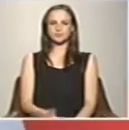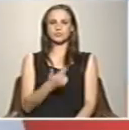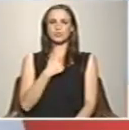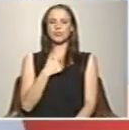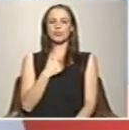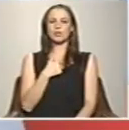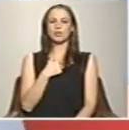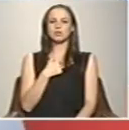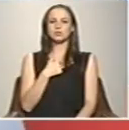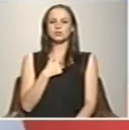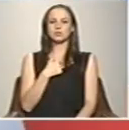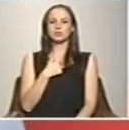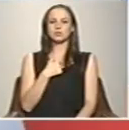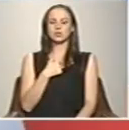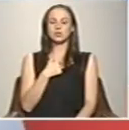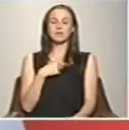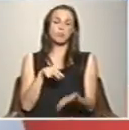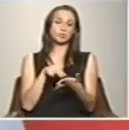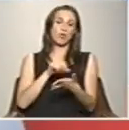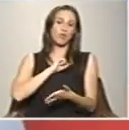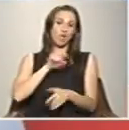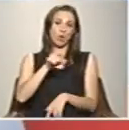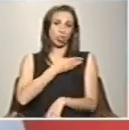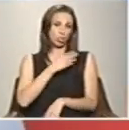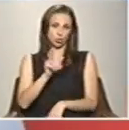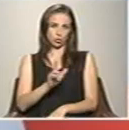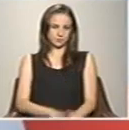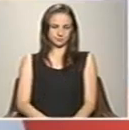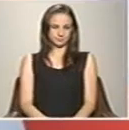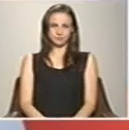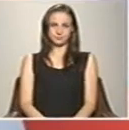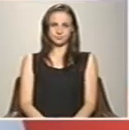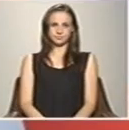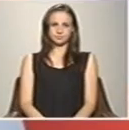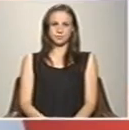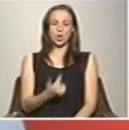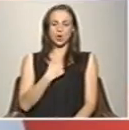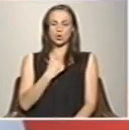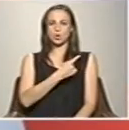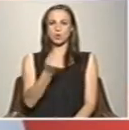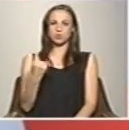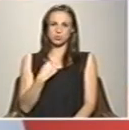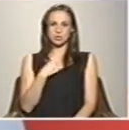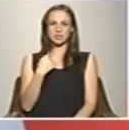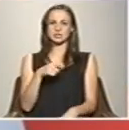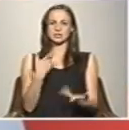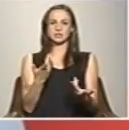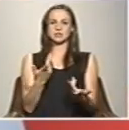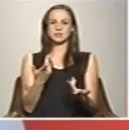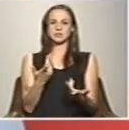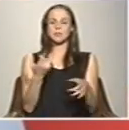Eu subscrevo muito ali a posição do doutor, isto é, nós hoje vivemos um conjunto de atividades dispersas,